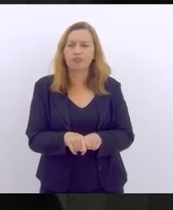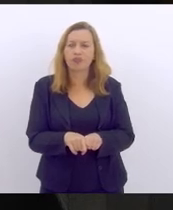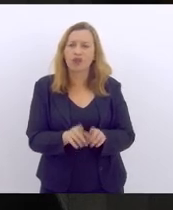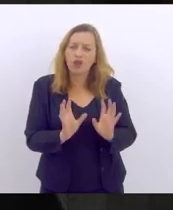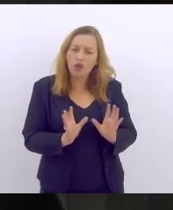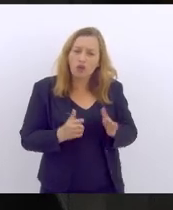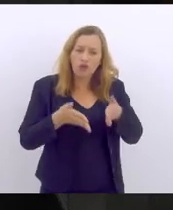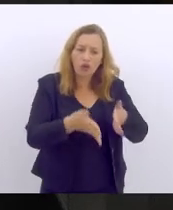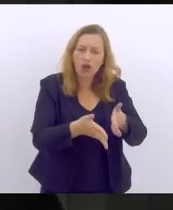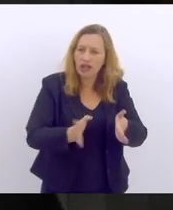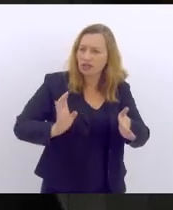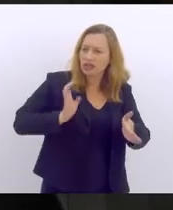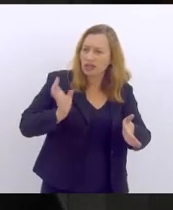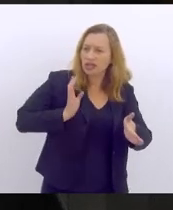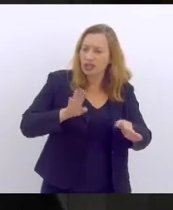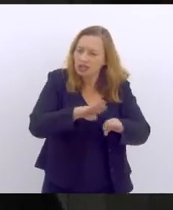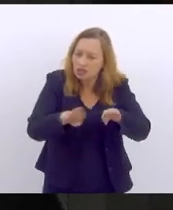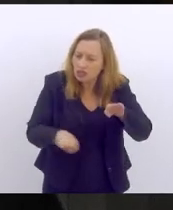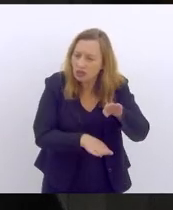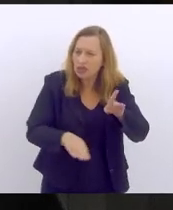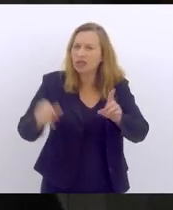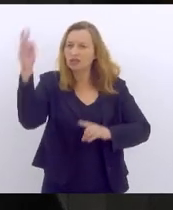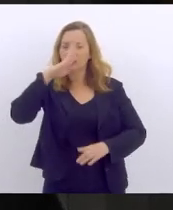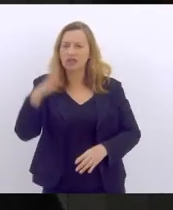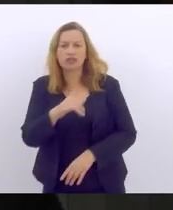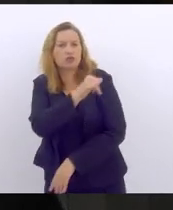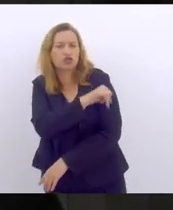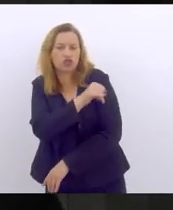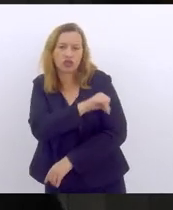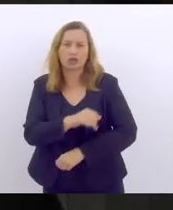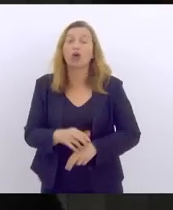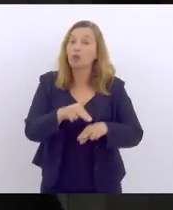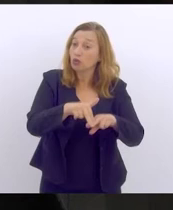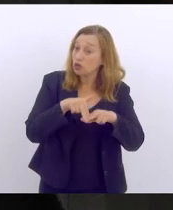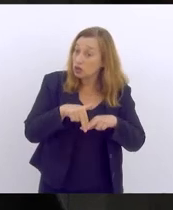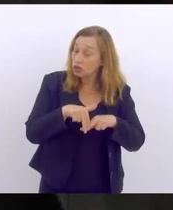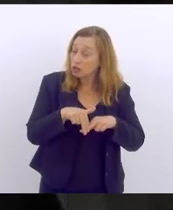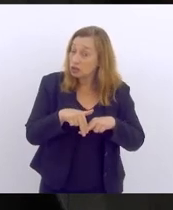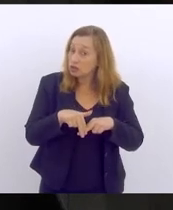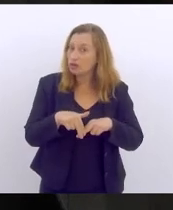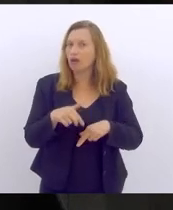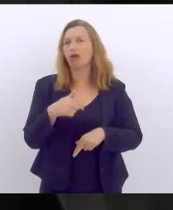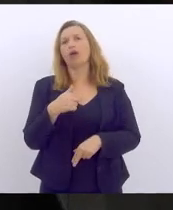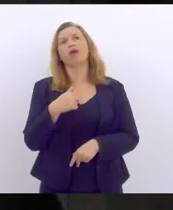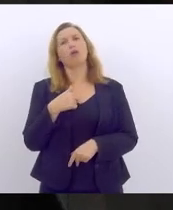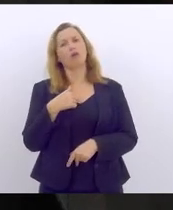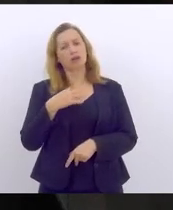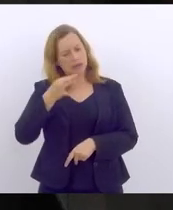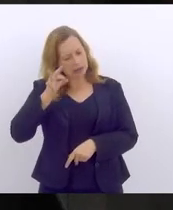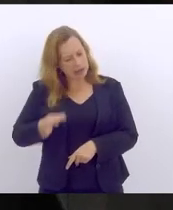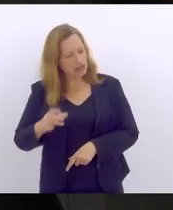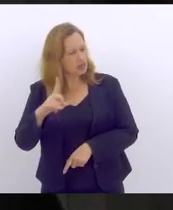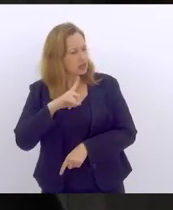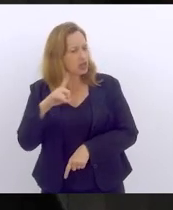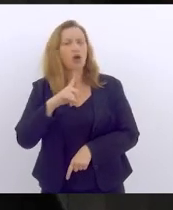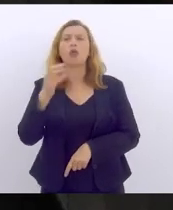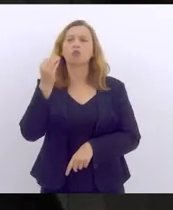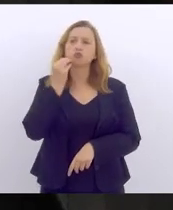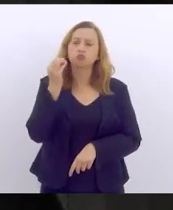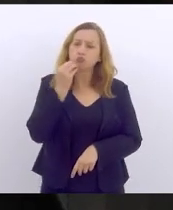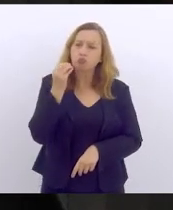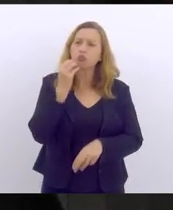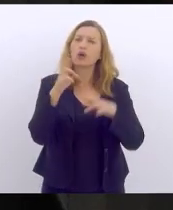riqueza e desigualdade no Brasil e no Rio de Janeiro por isso eu estou convencido e tive a oportunidade em